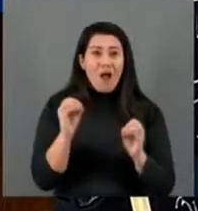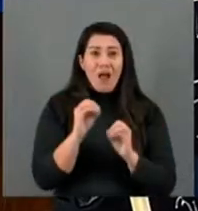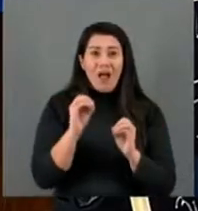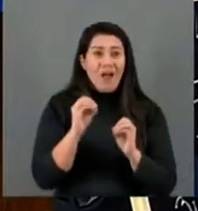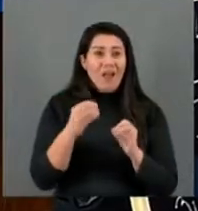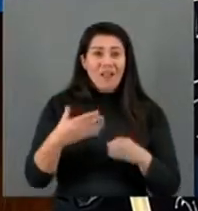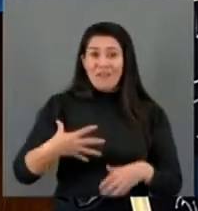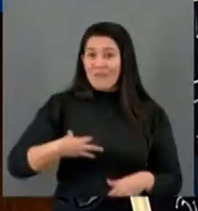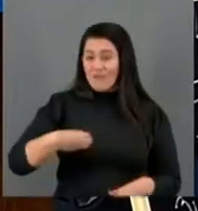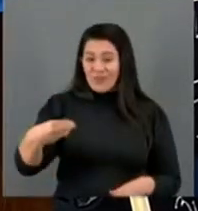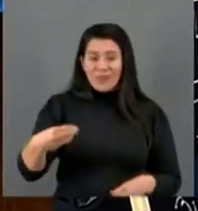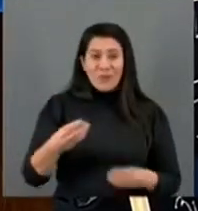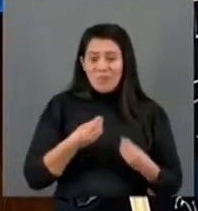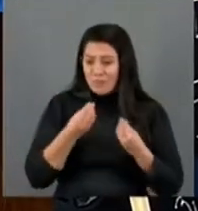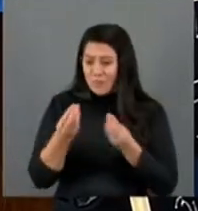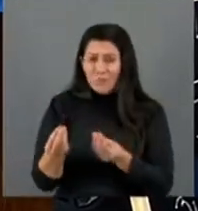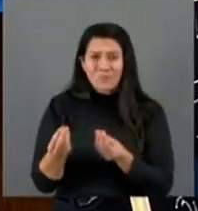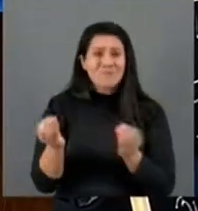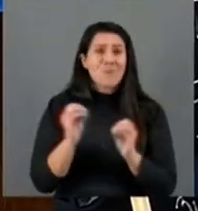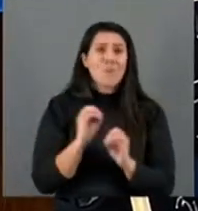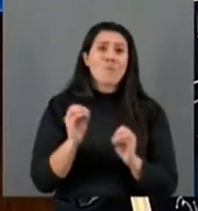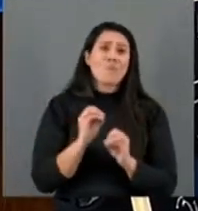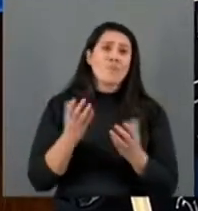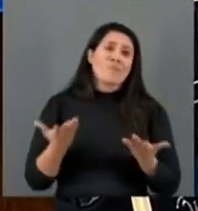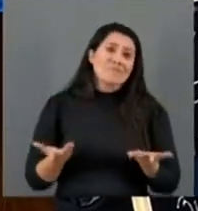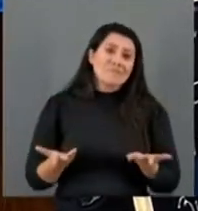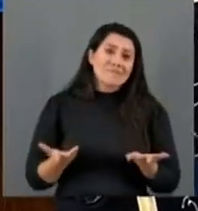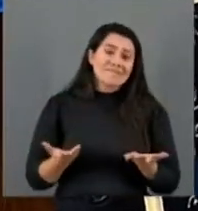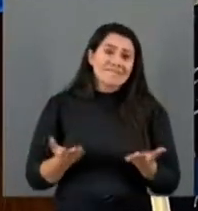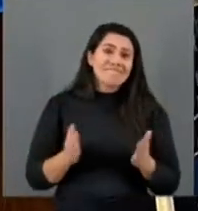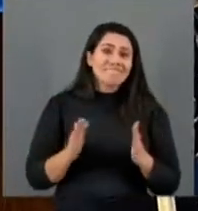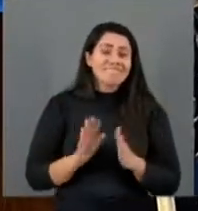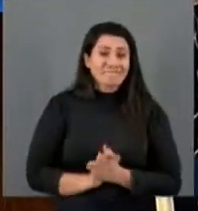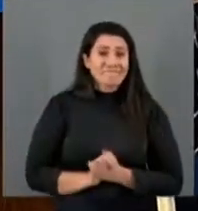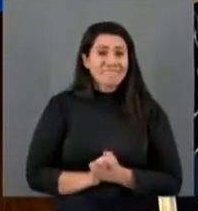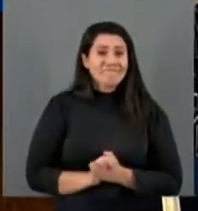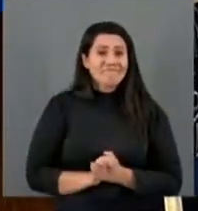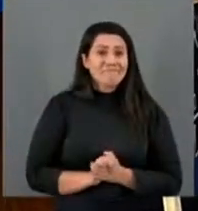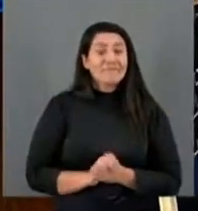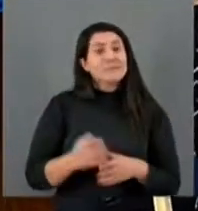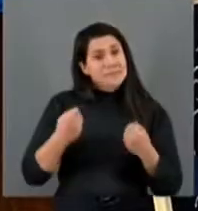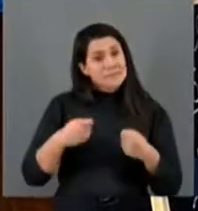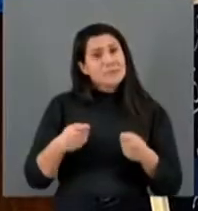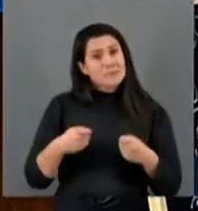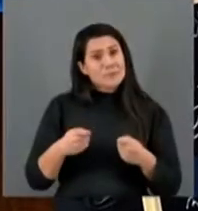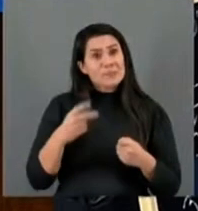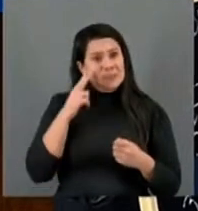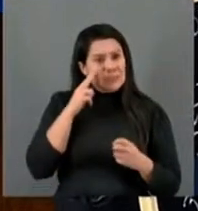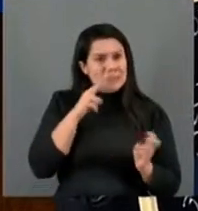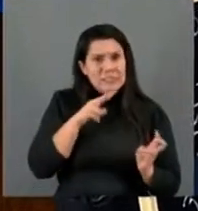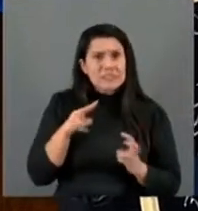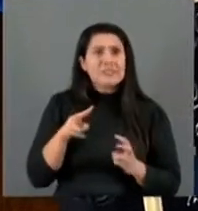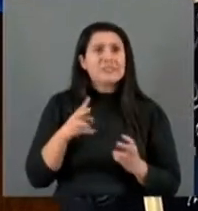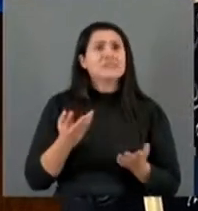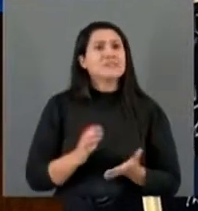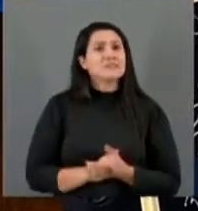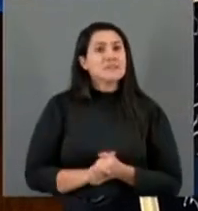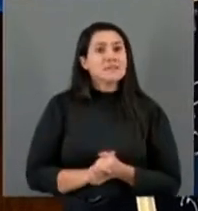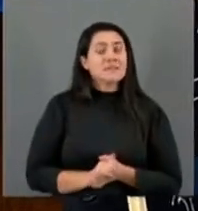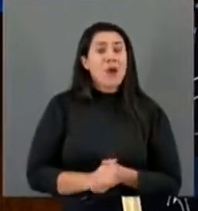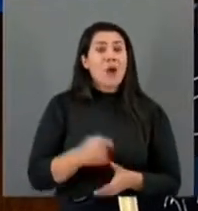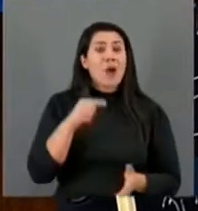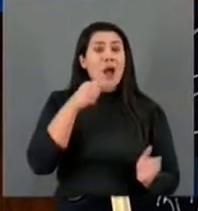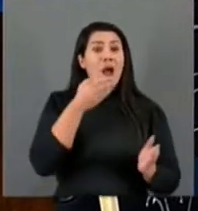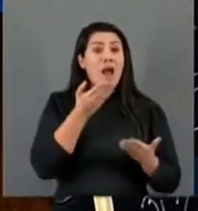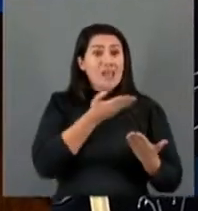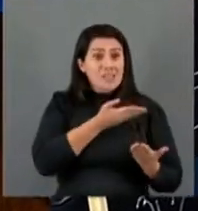dramático, mas essa é a realidade que tem que ser enfrentada. Então, isso aqui é o governo